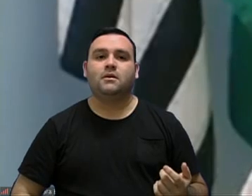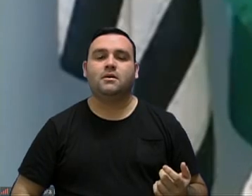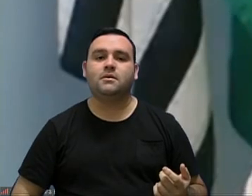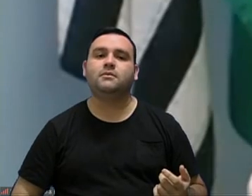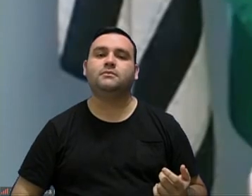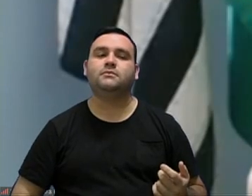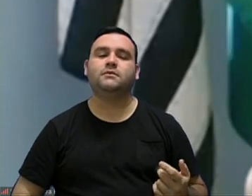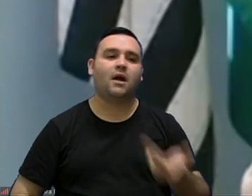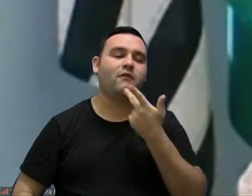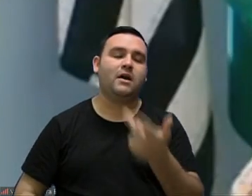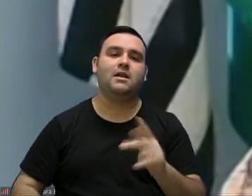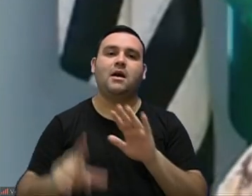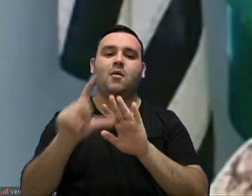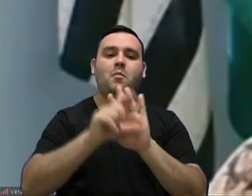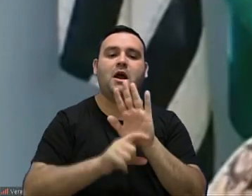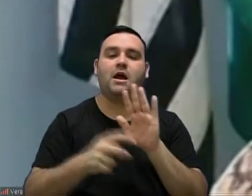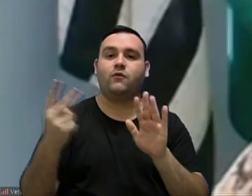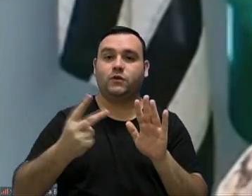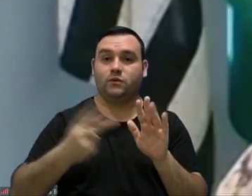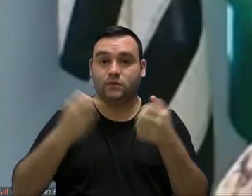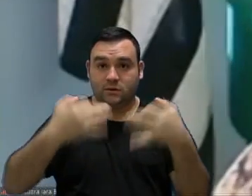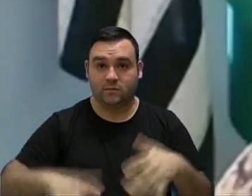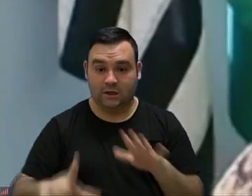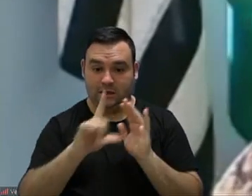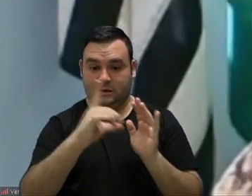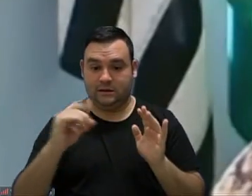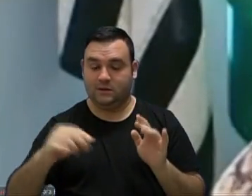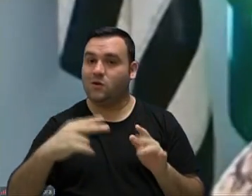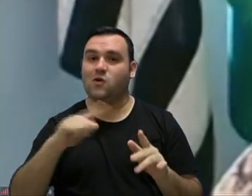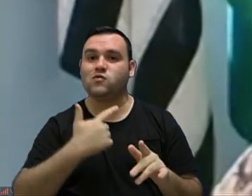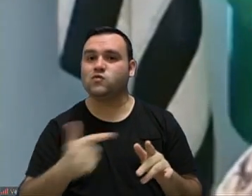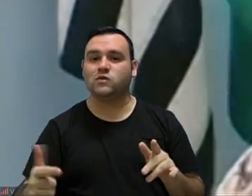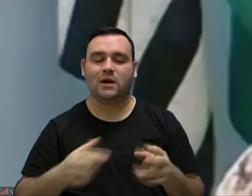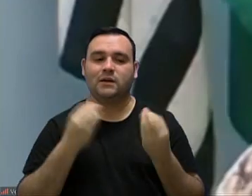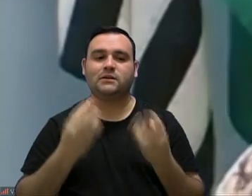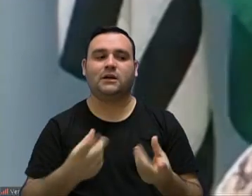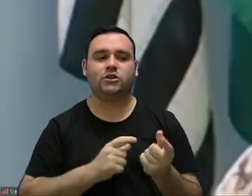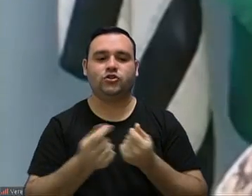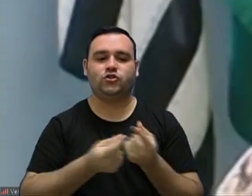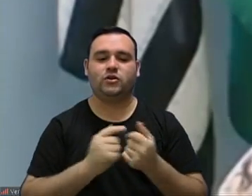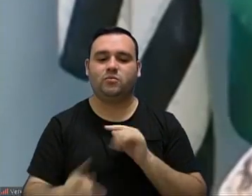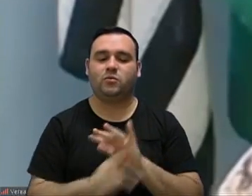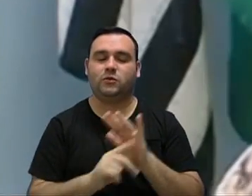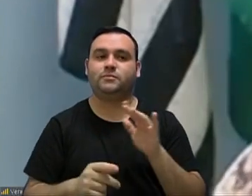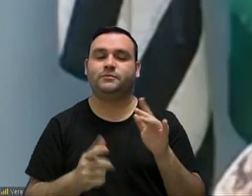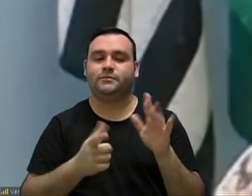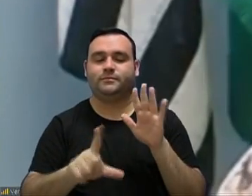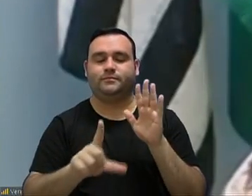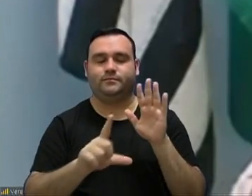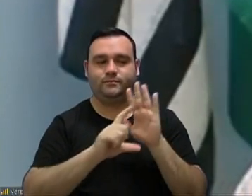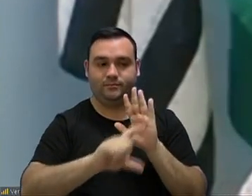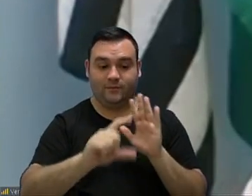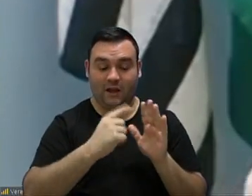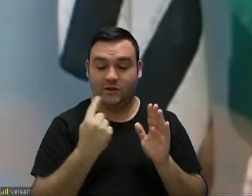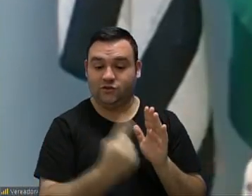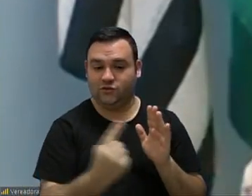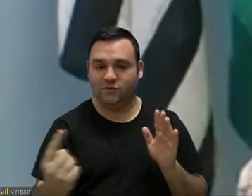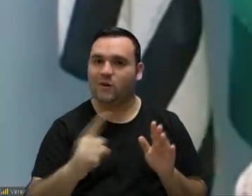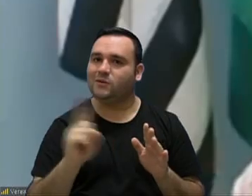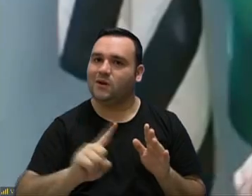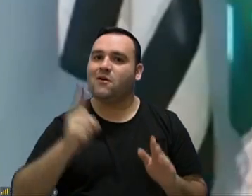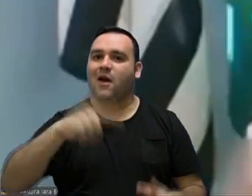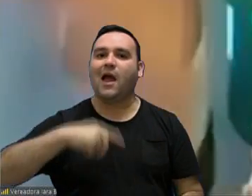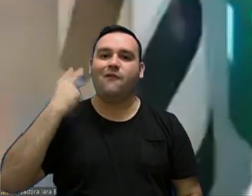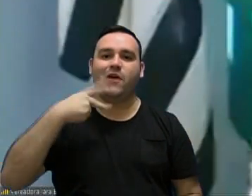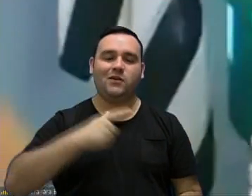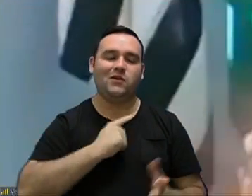está colocado no parágrafo 2º. A lei orçamentária não consignará recursos provenientes de emendas individuais, que são aquelas